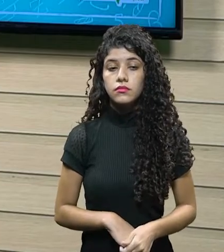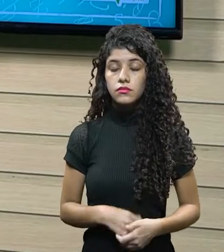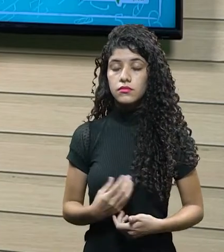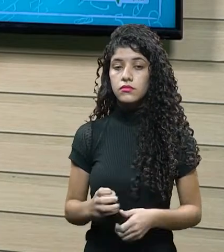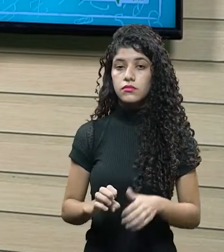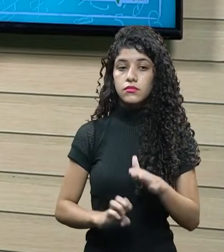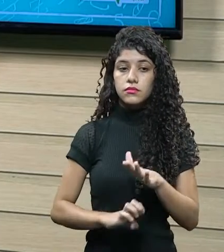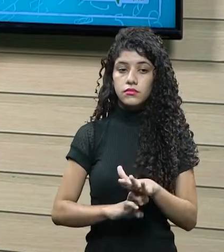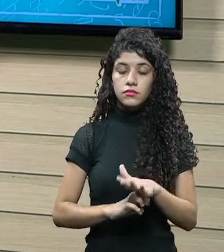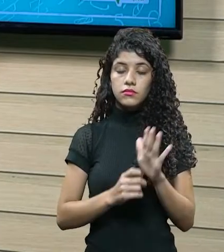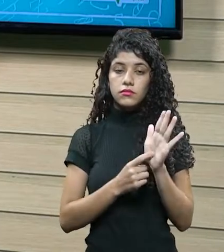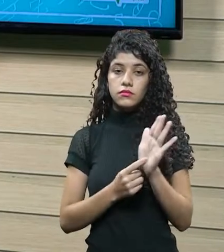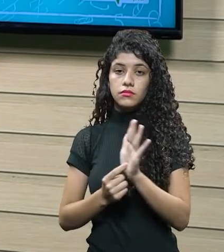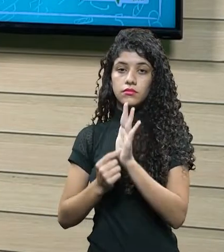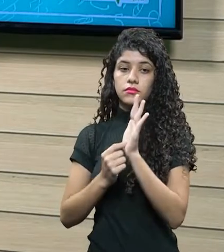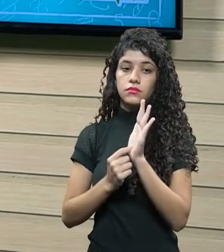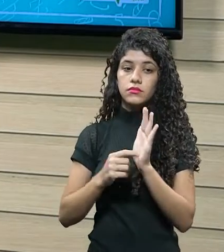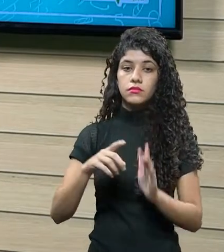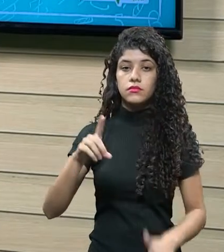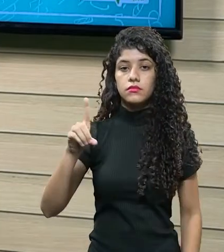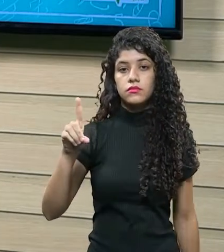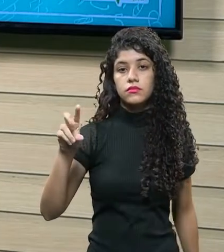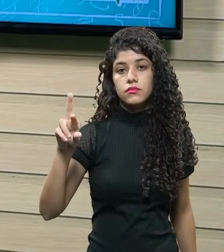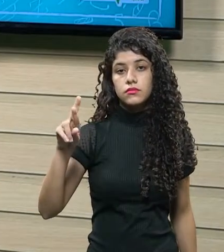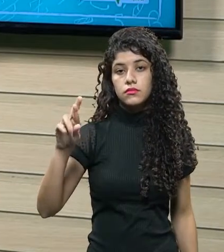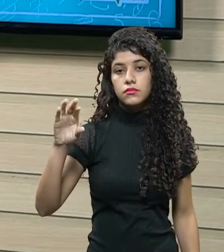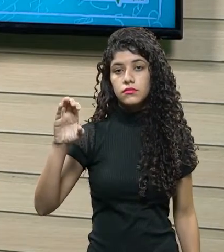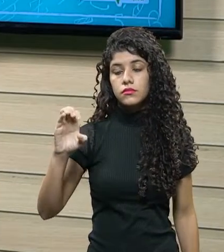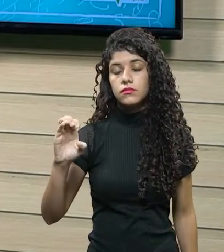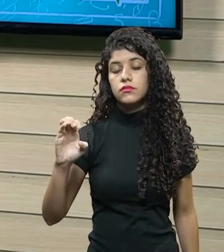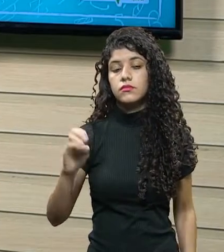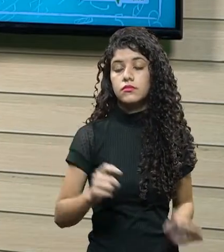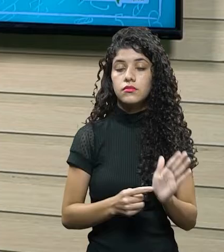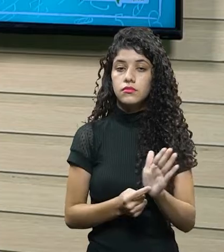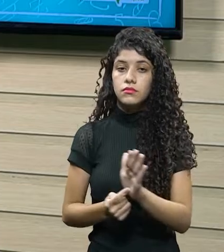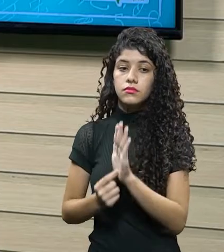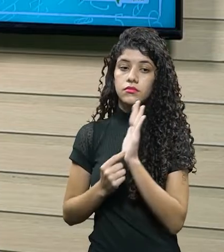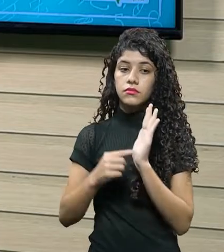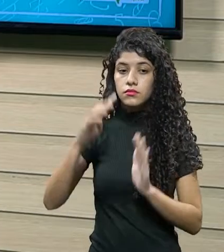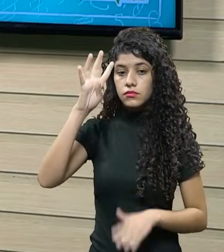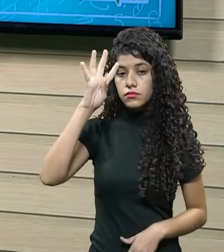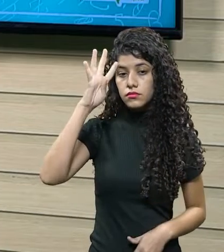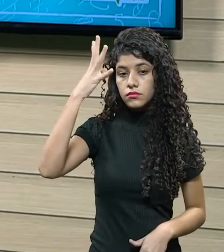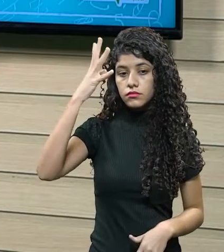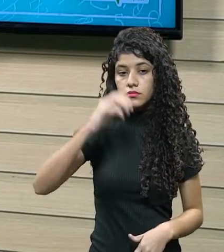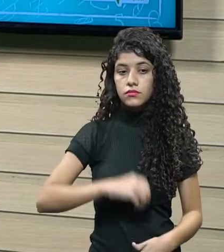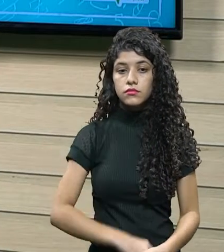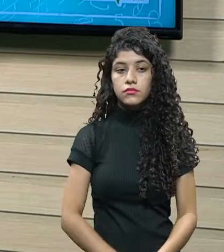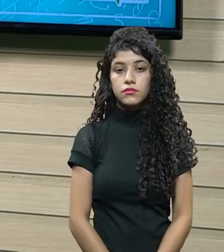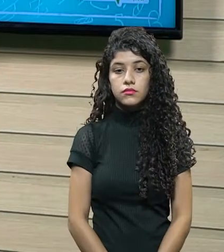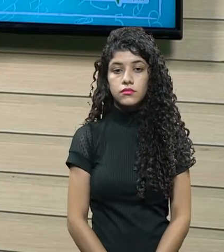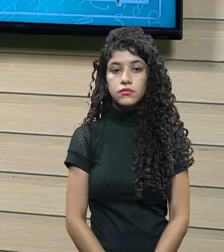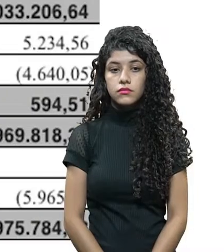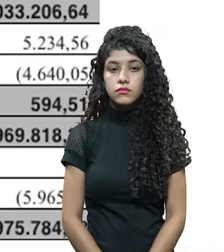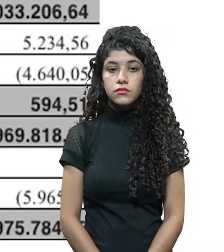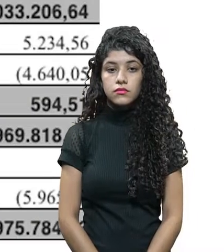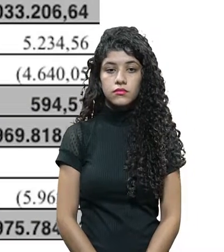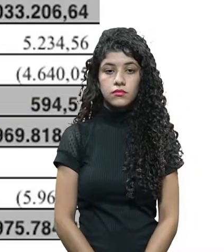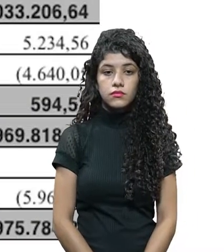líquido da empresa, que vai ser demonstrado lá na DRE, que é a demonstração de resultado do exercício.